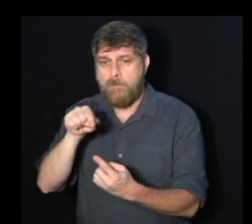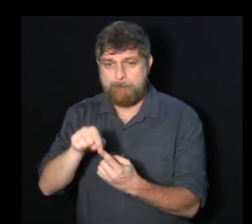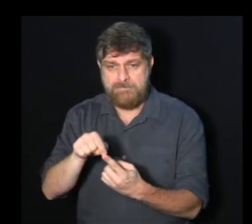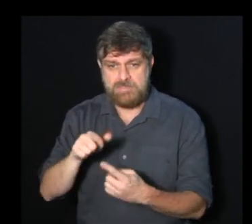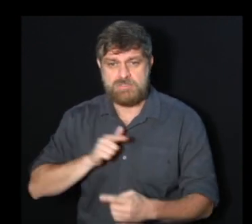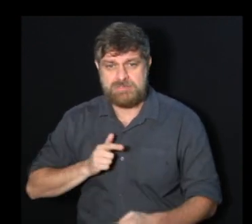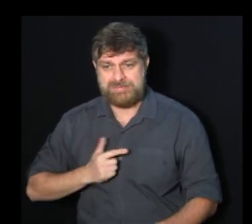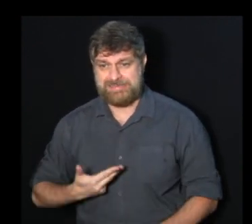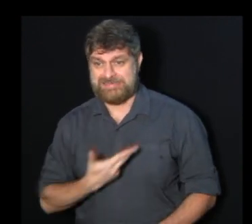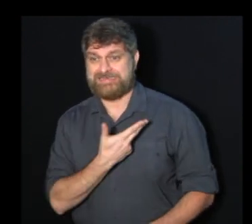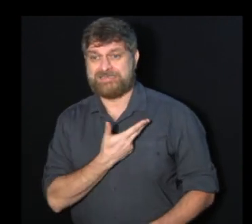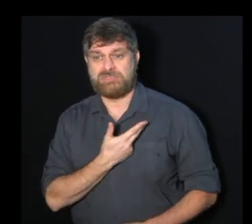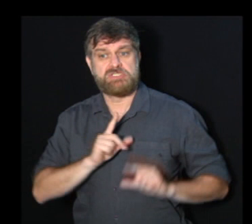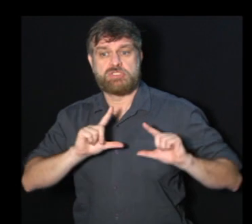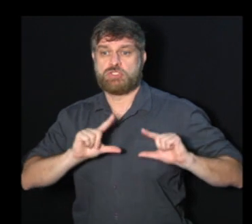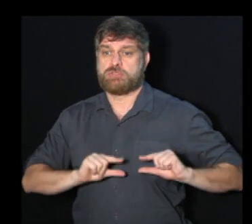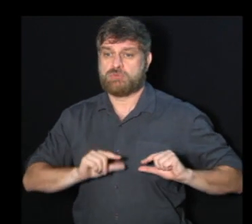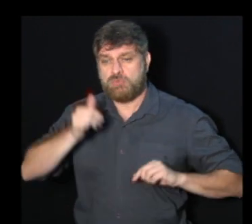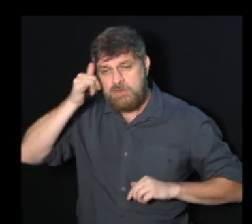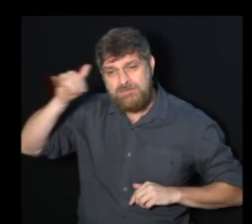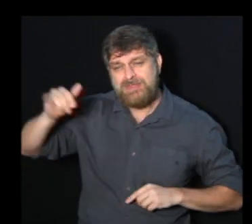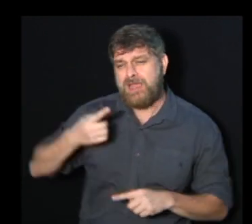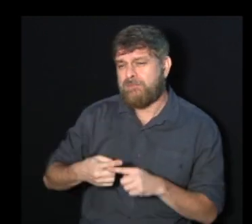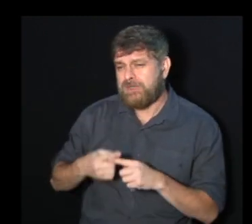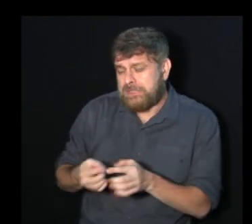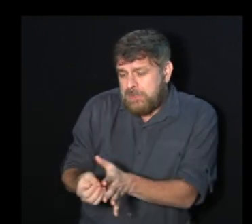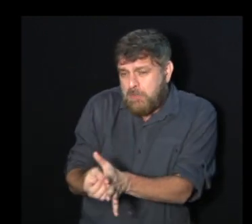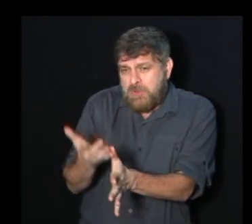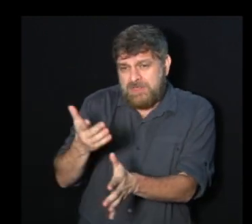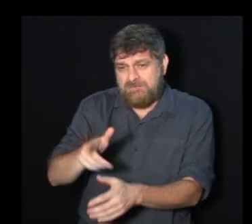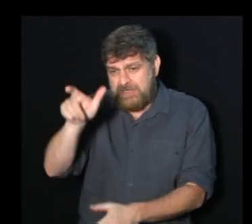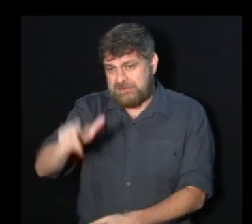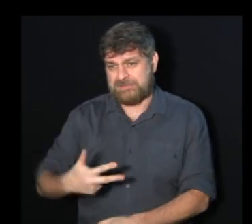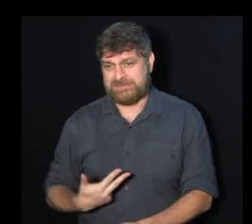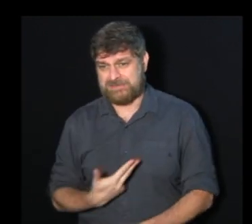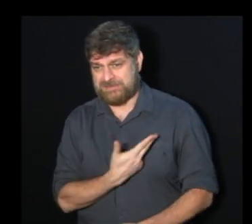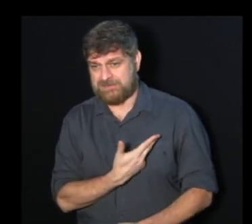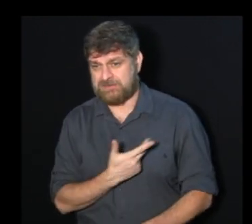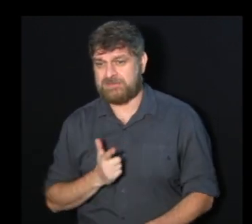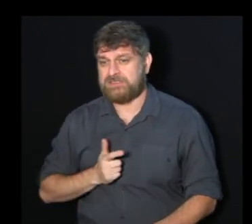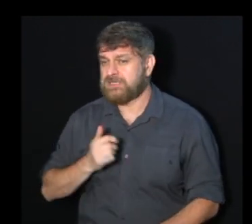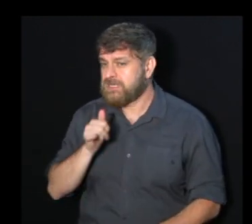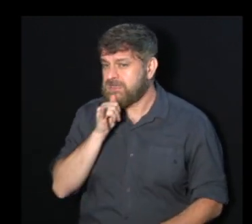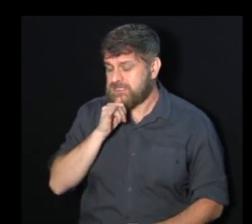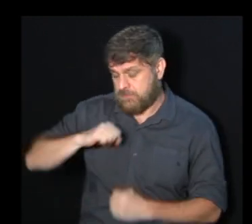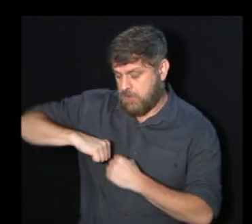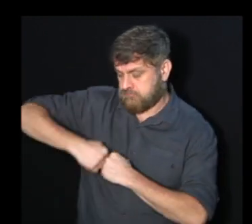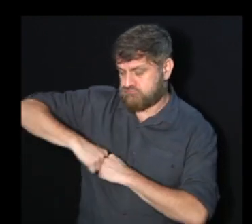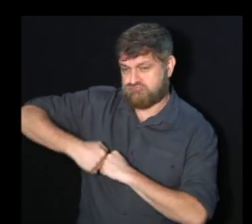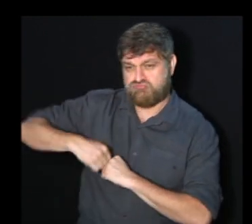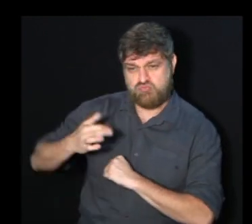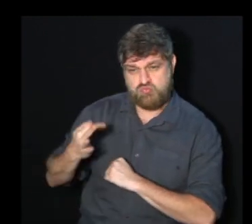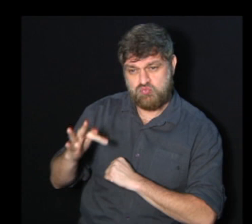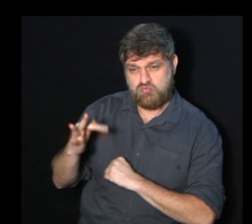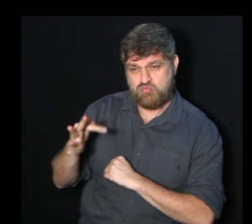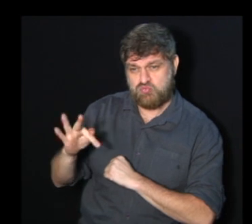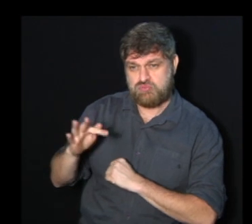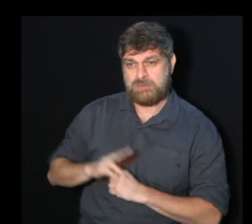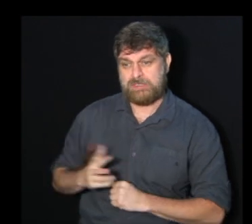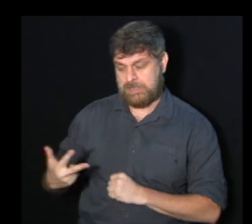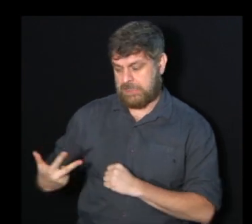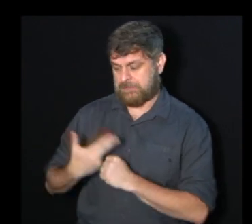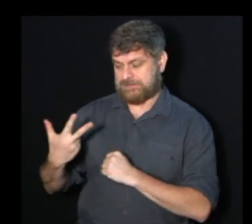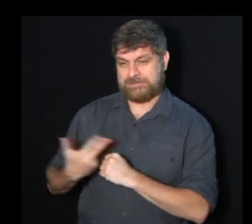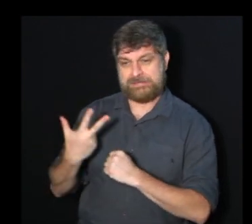atos cirúrgicos, porque muitas vezes uma cirurgia, no caso da artrose mesmo, às vezes uma cirurgia